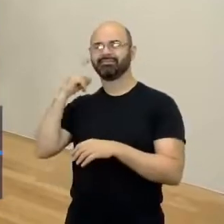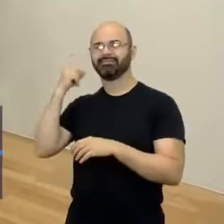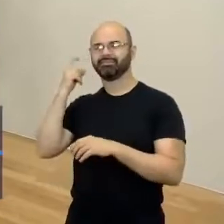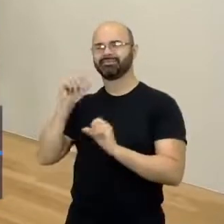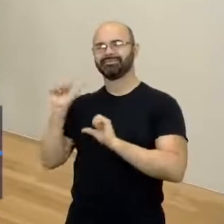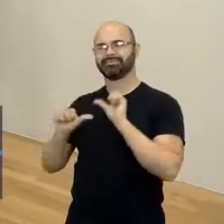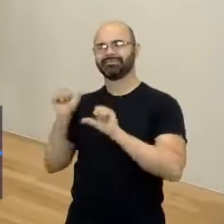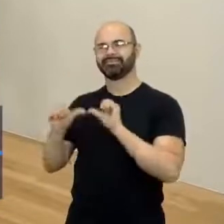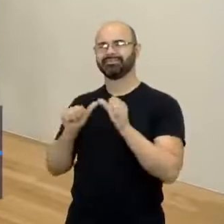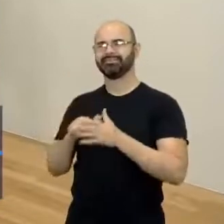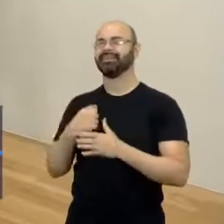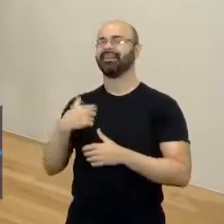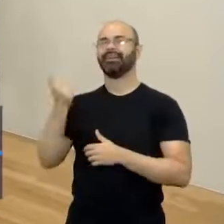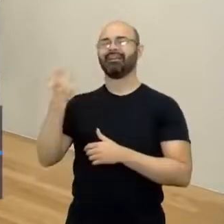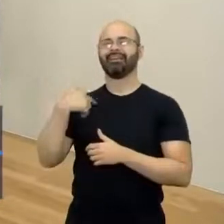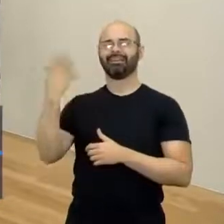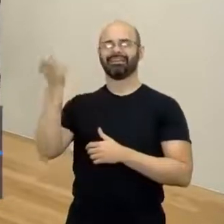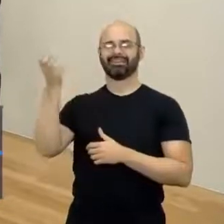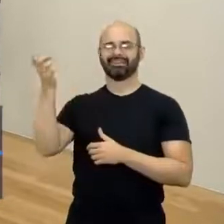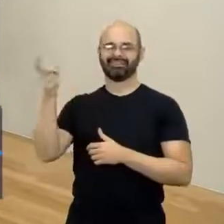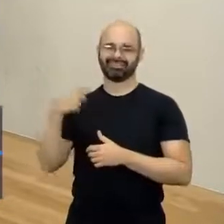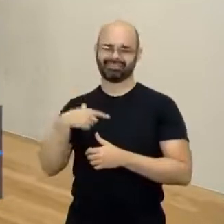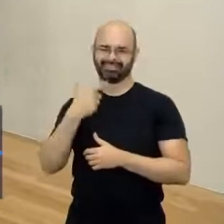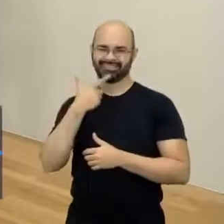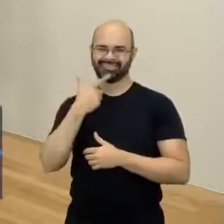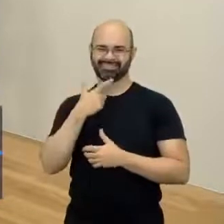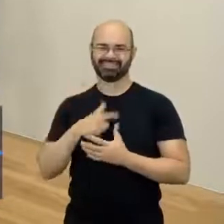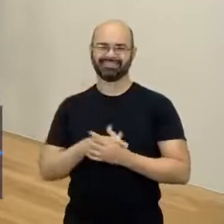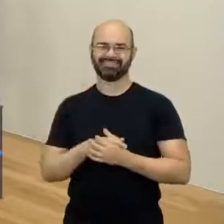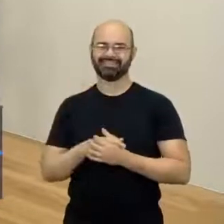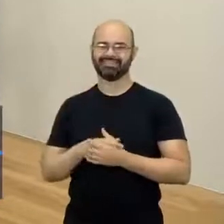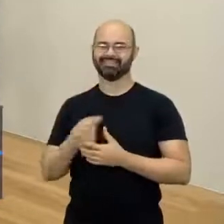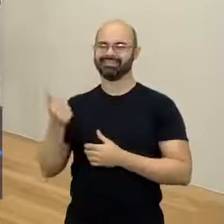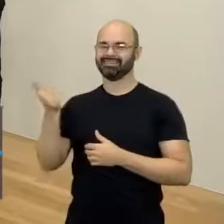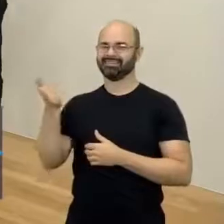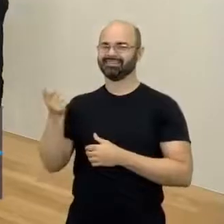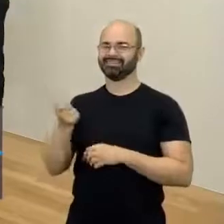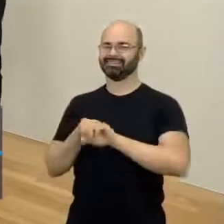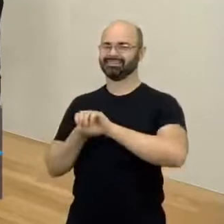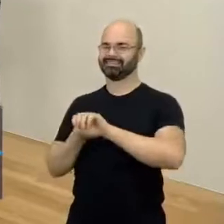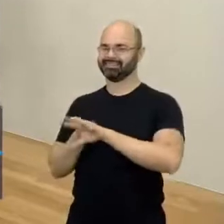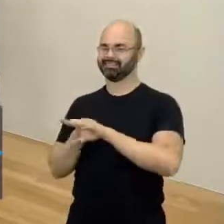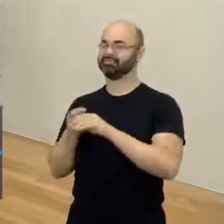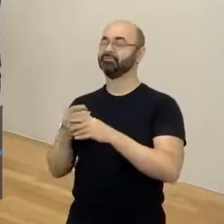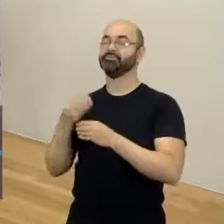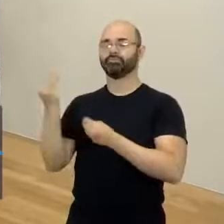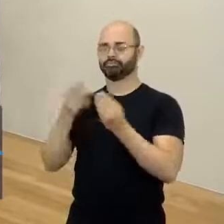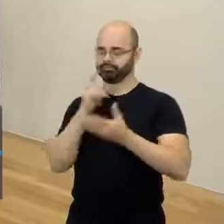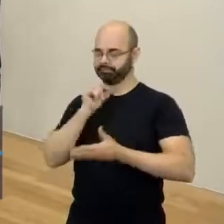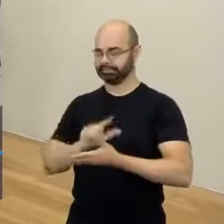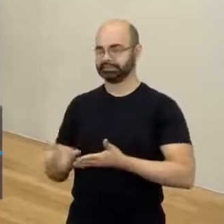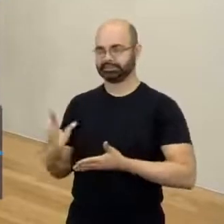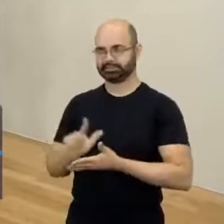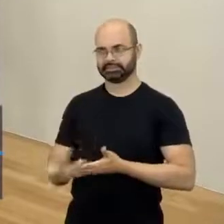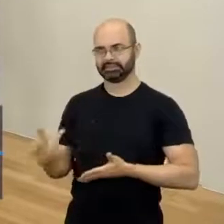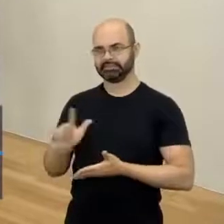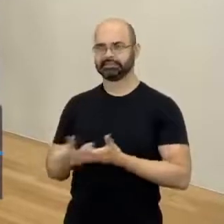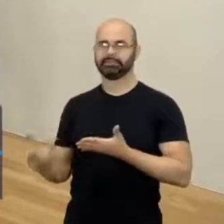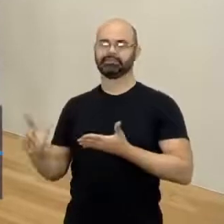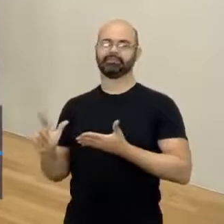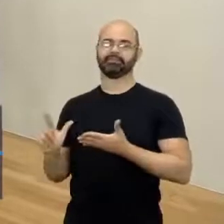Troca! Eu quero essa caneta. Essa caneta, além de te ajudar na faxina